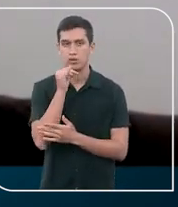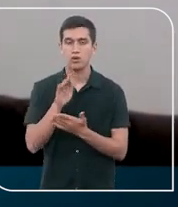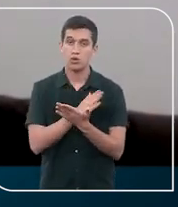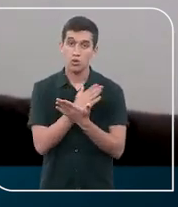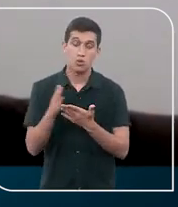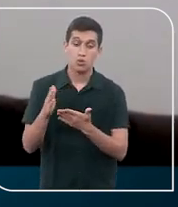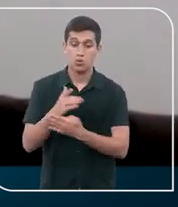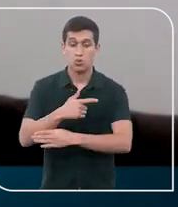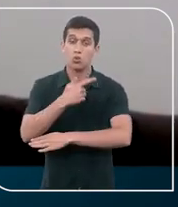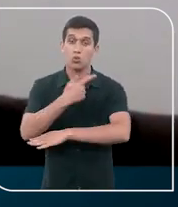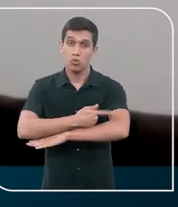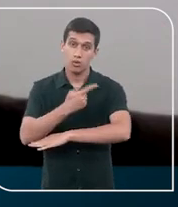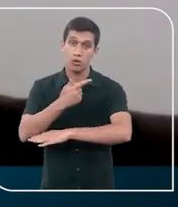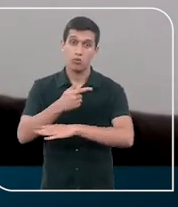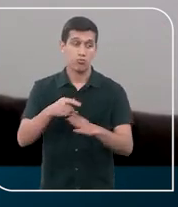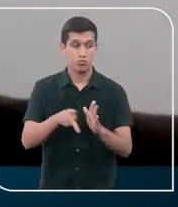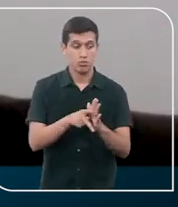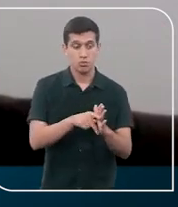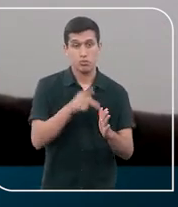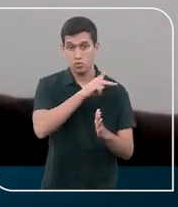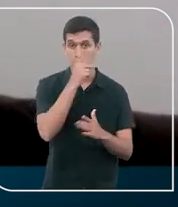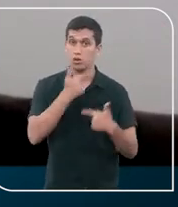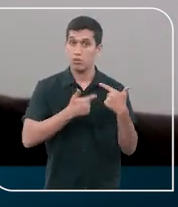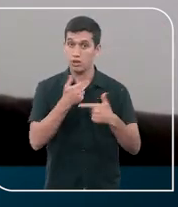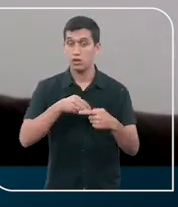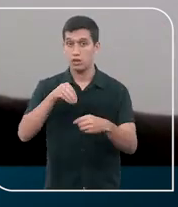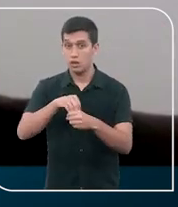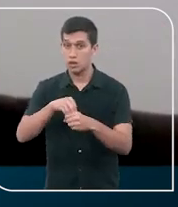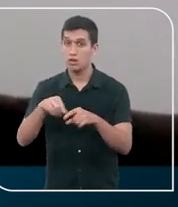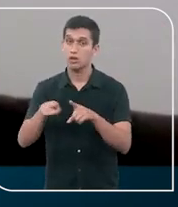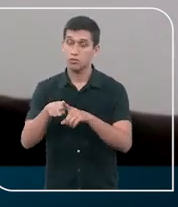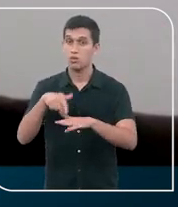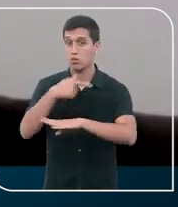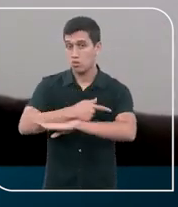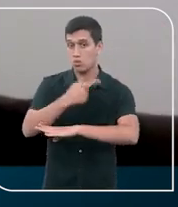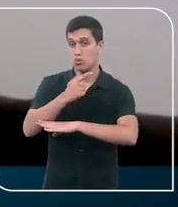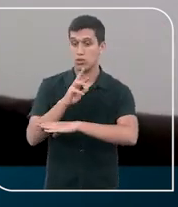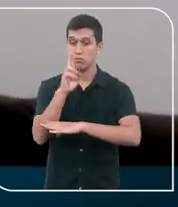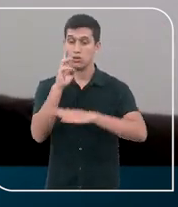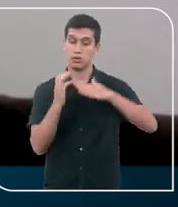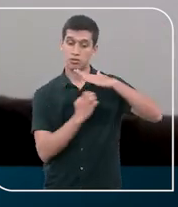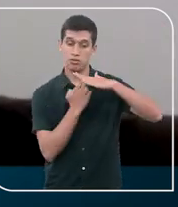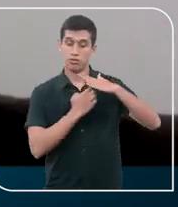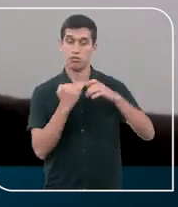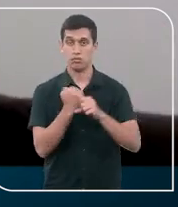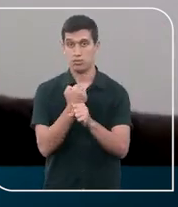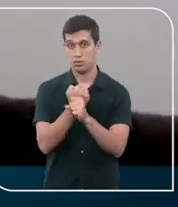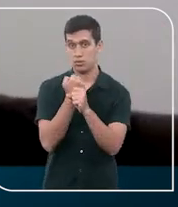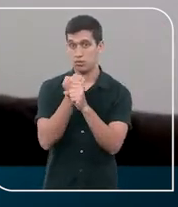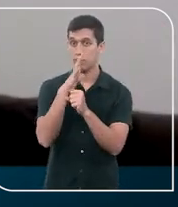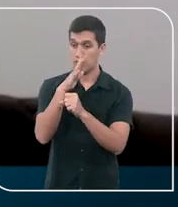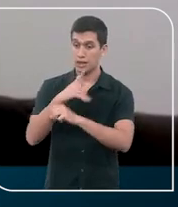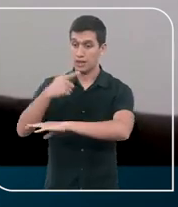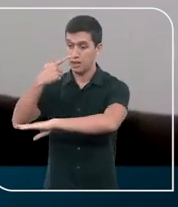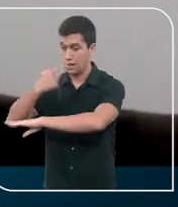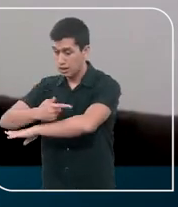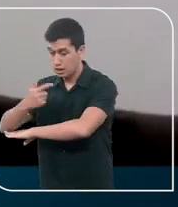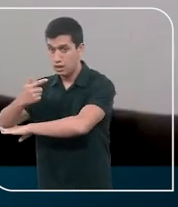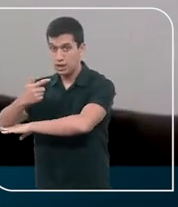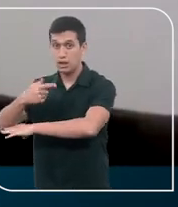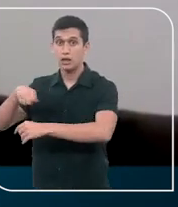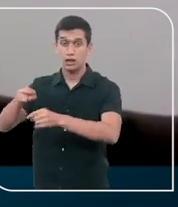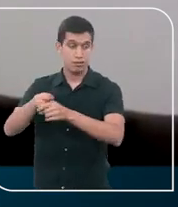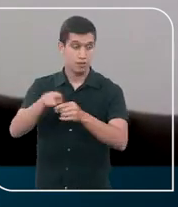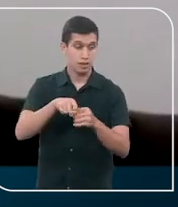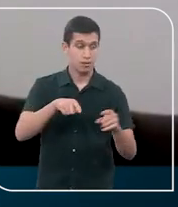serviço, o vínculo do condômino com a construtora, a incorporadora, mas não. Entre o condomínio e o condômino não há relação de